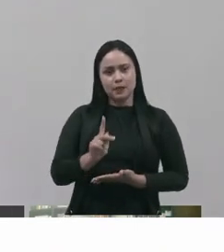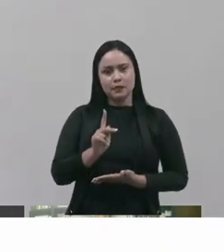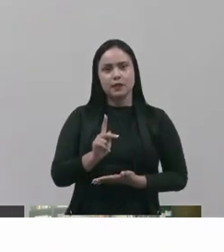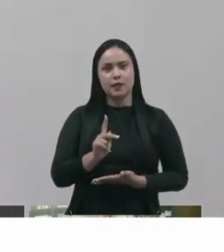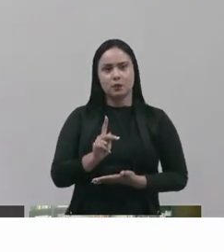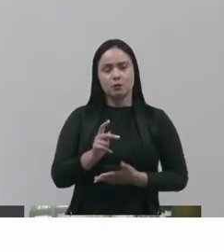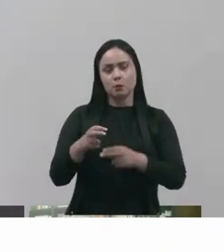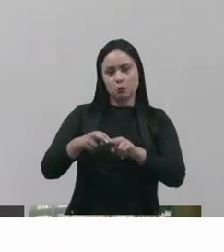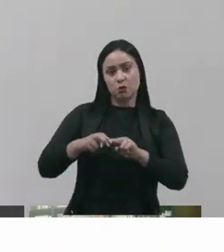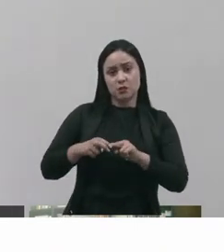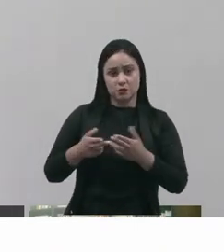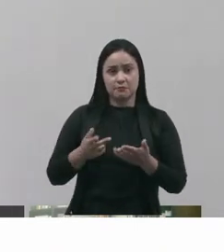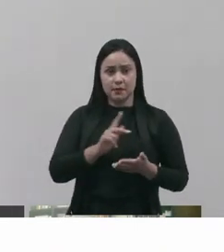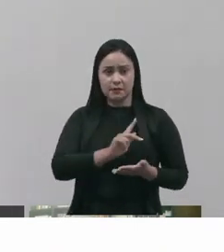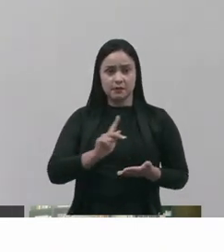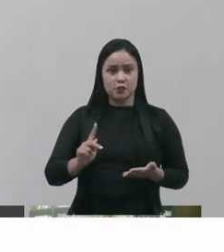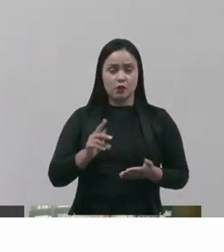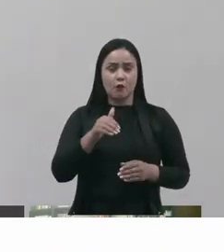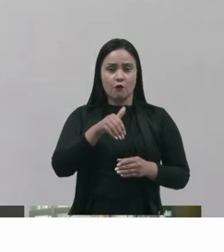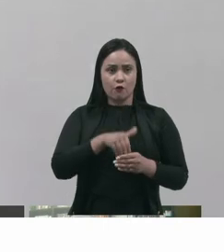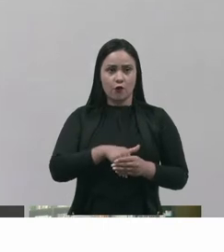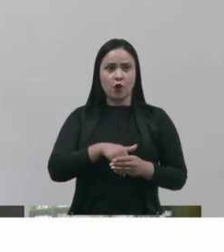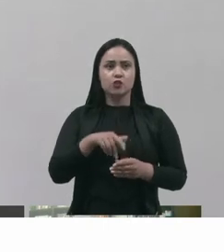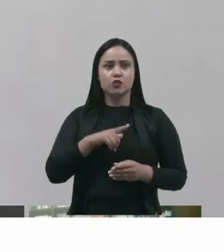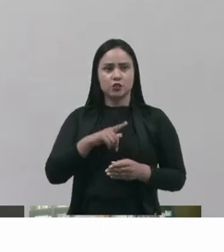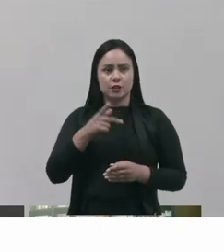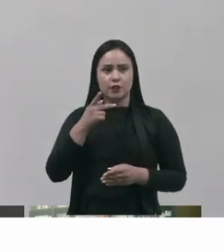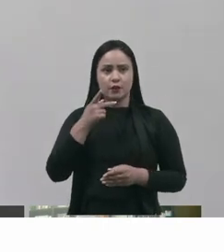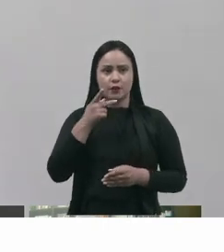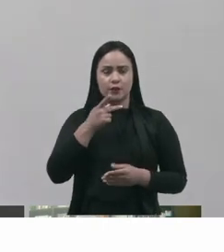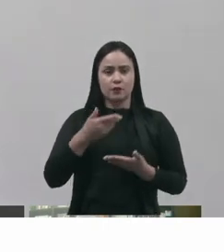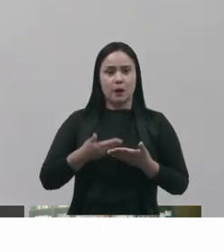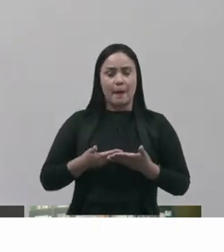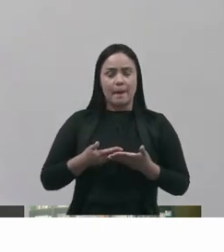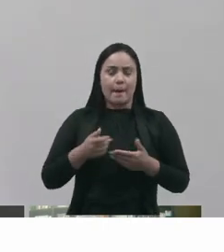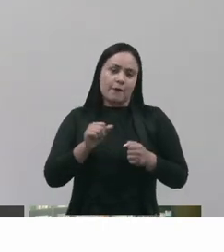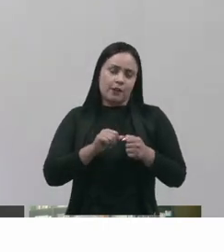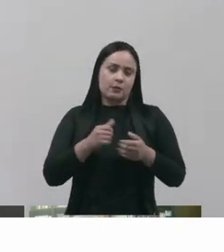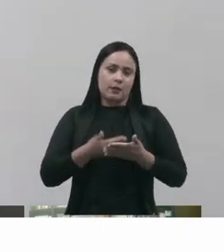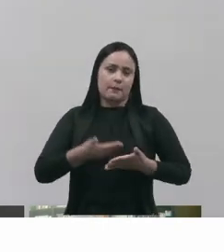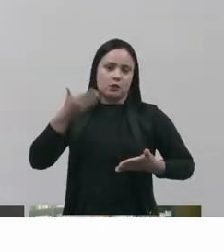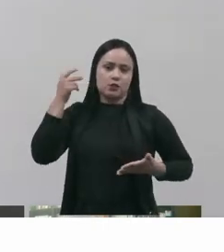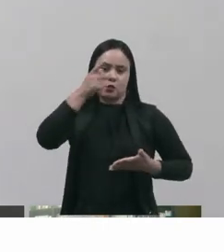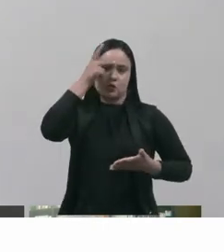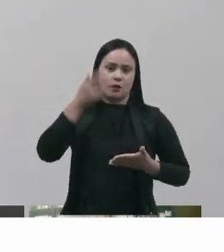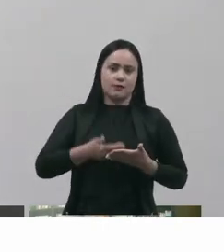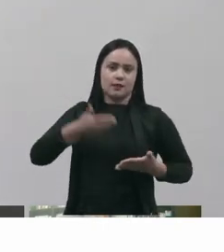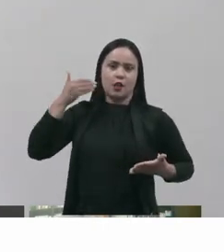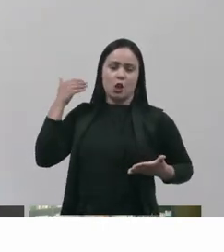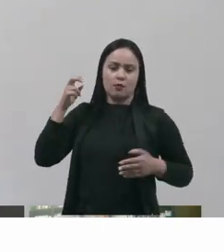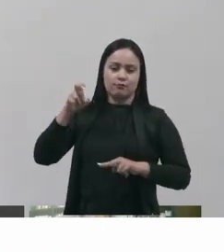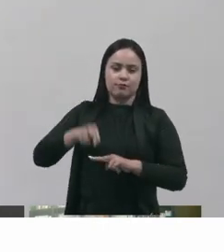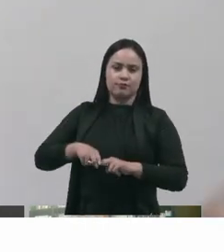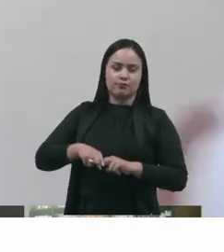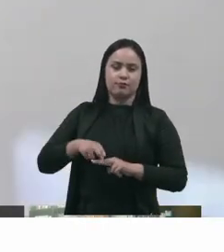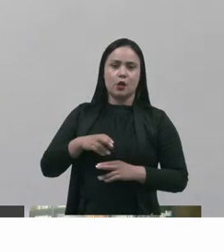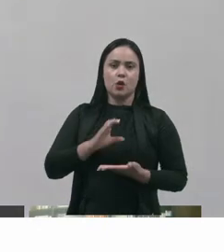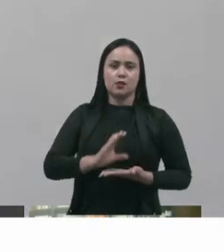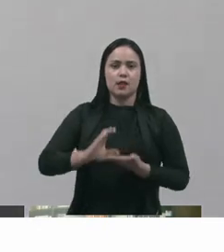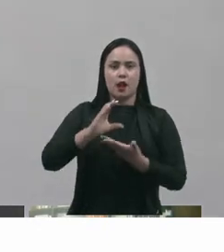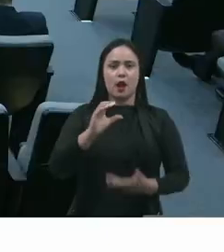essas razões, senhora presidente, o voto que havia sido proferido pela minha antecessora, a conselheira